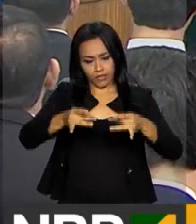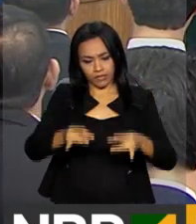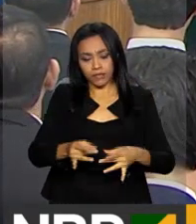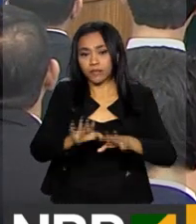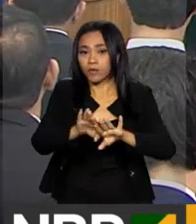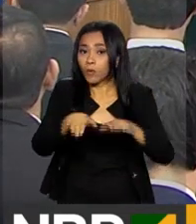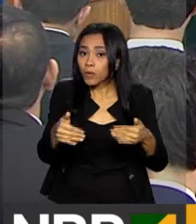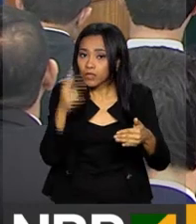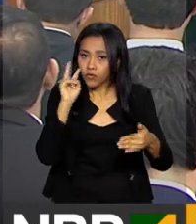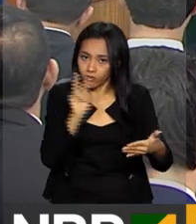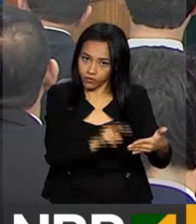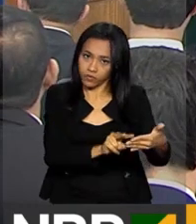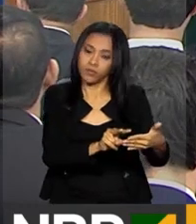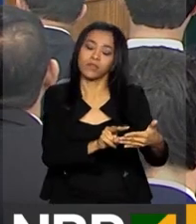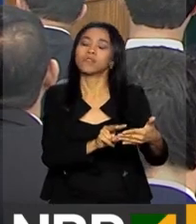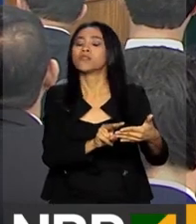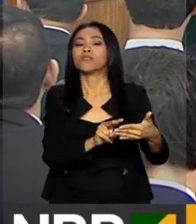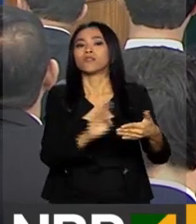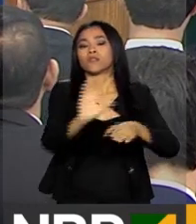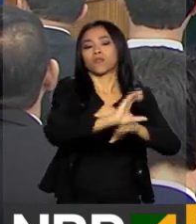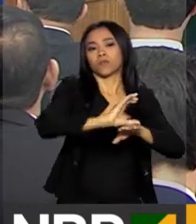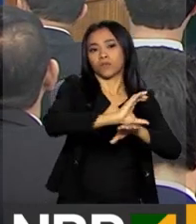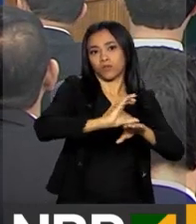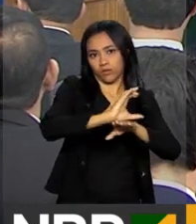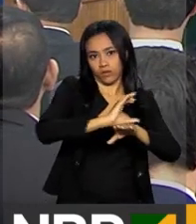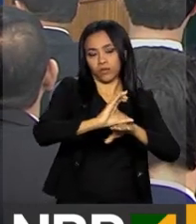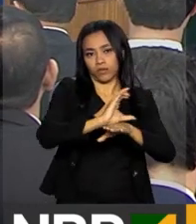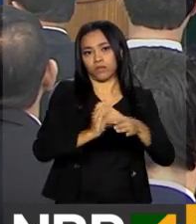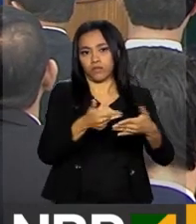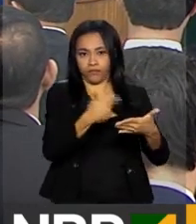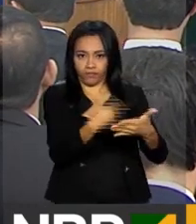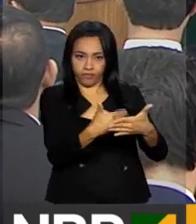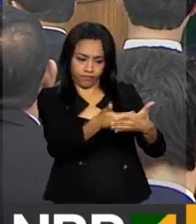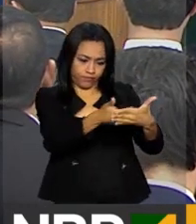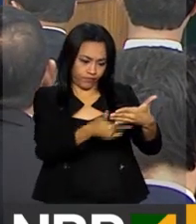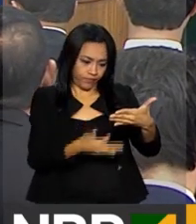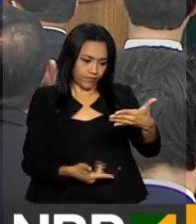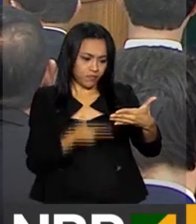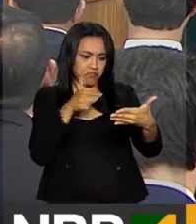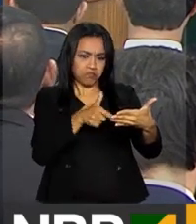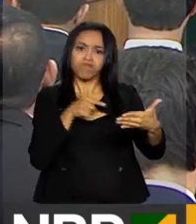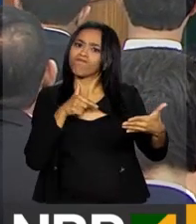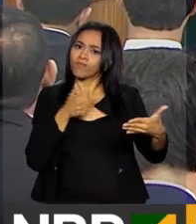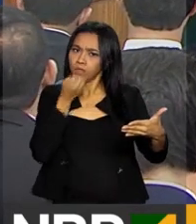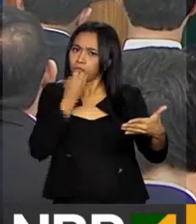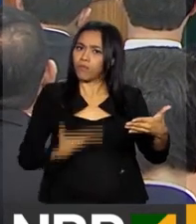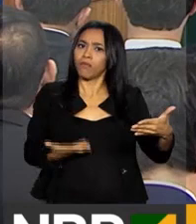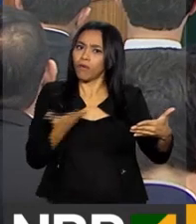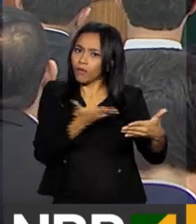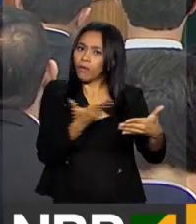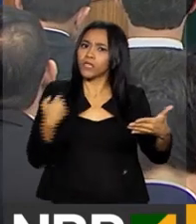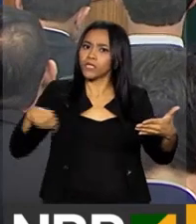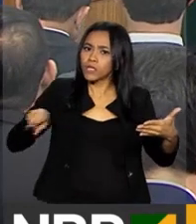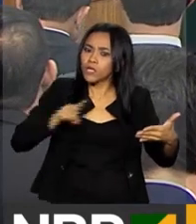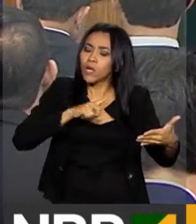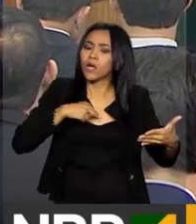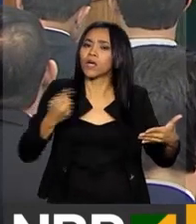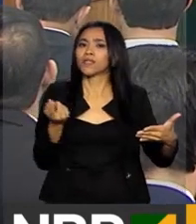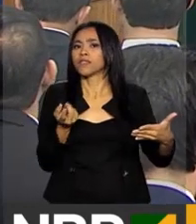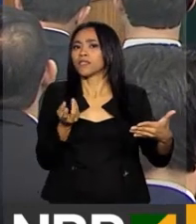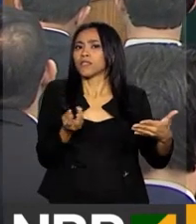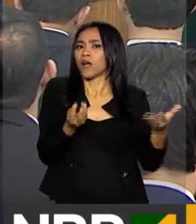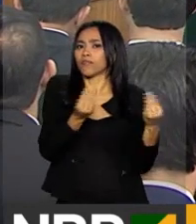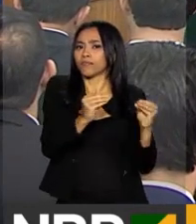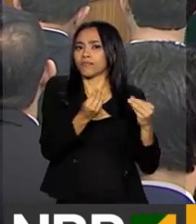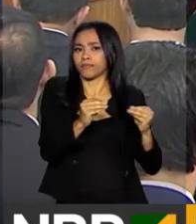olho aquele texto constitucional de que coisa boa nós promovemos a